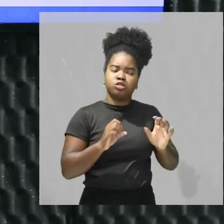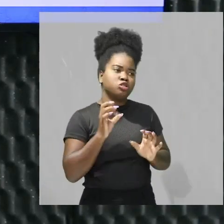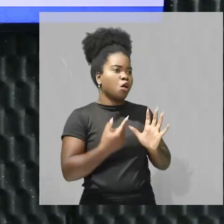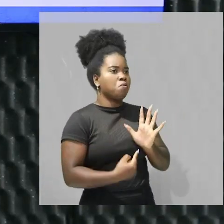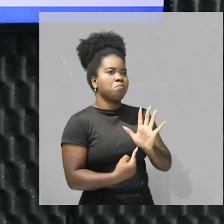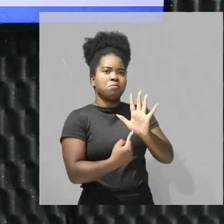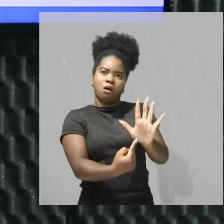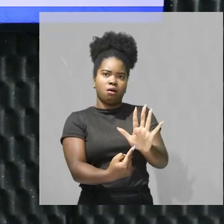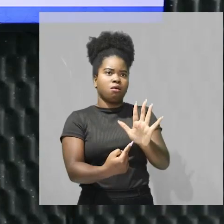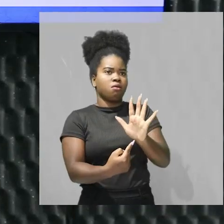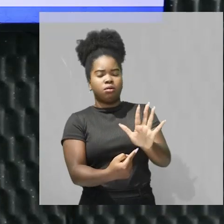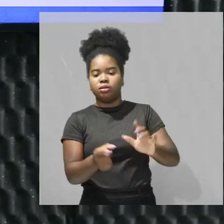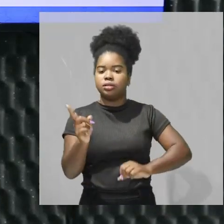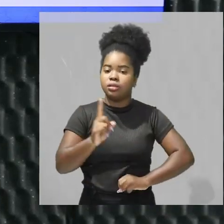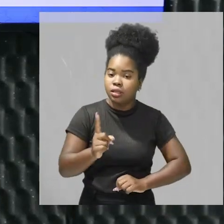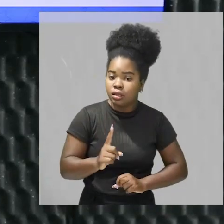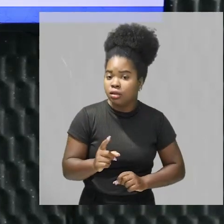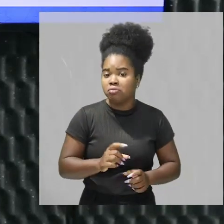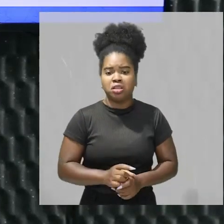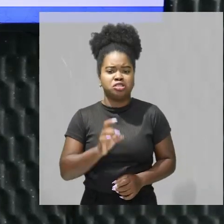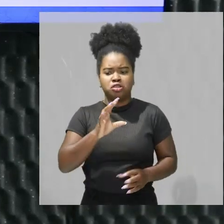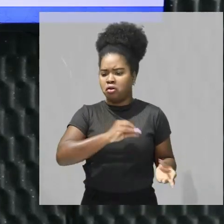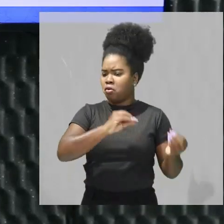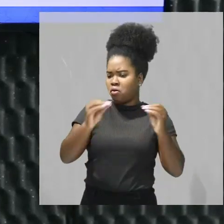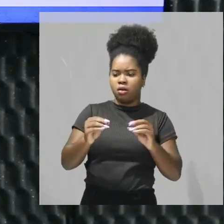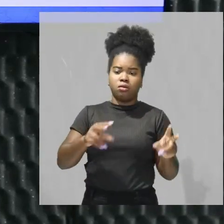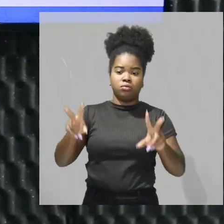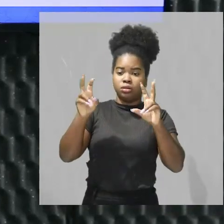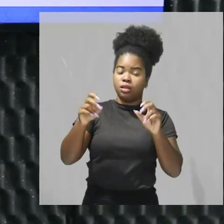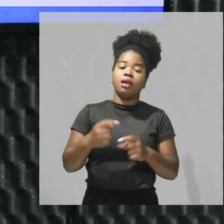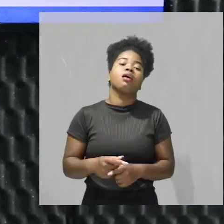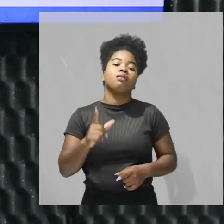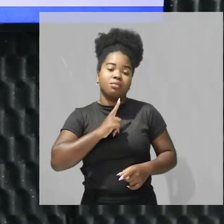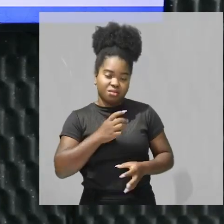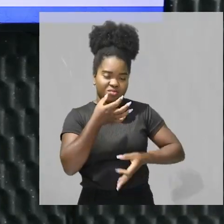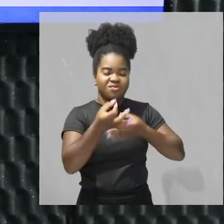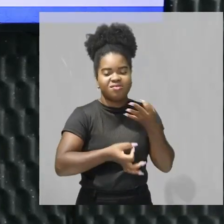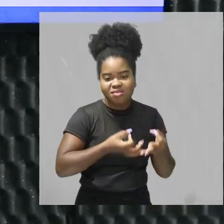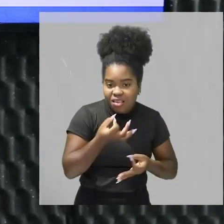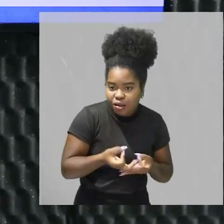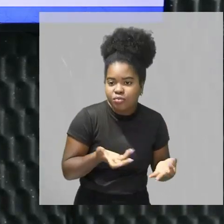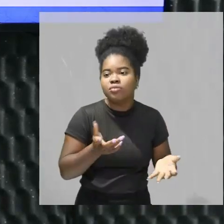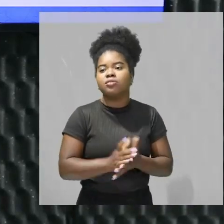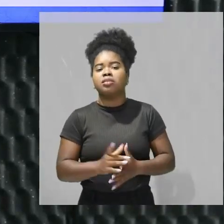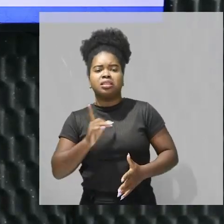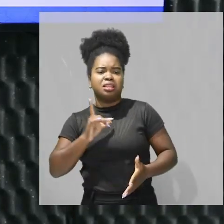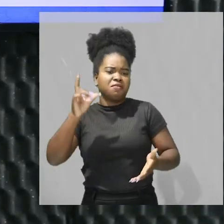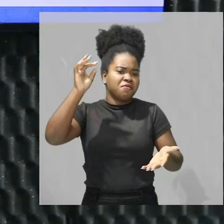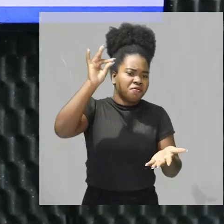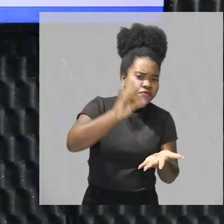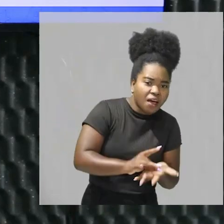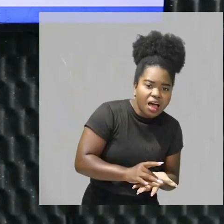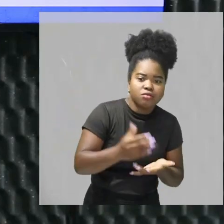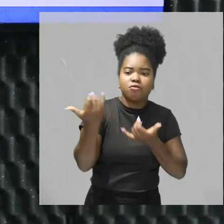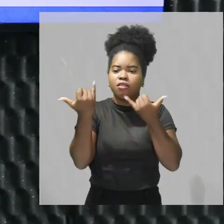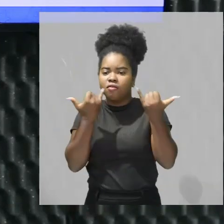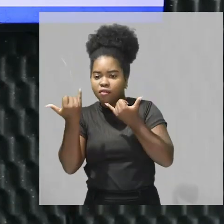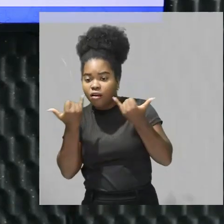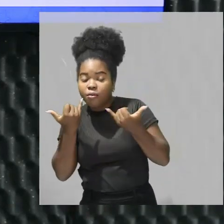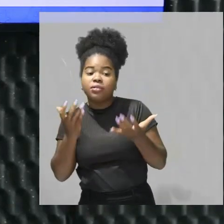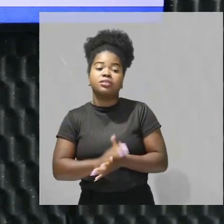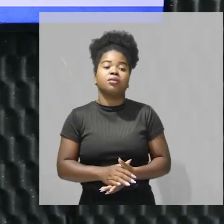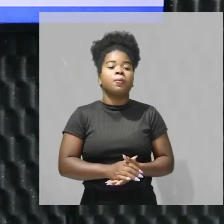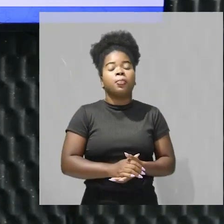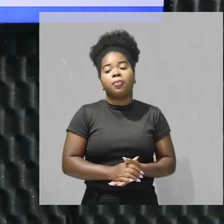expositiva. Então, nós não vamos apenas expor um tema, nós temos que argumentar sobre esse tema. E para argumentar, nós iremos